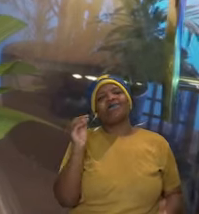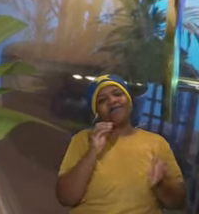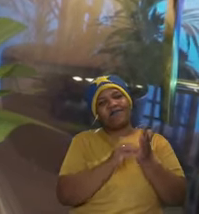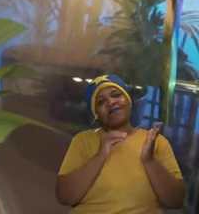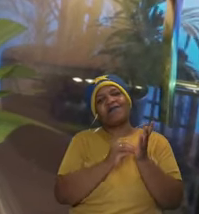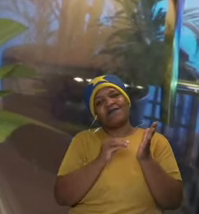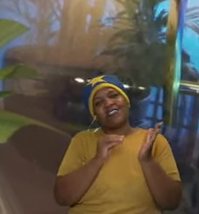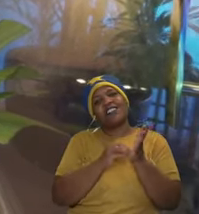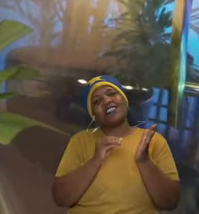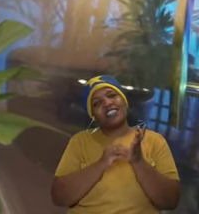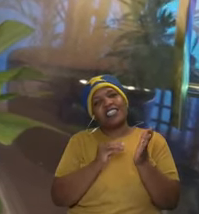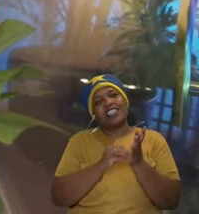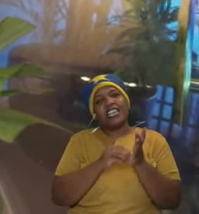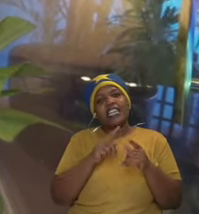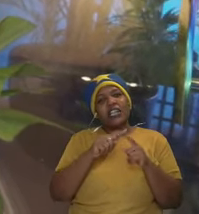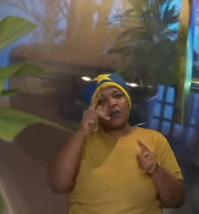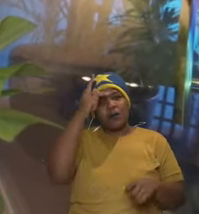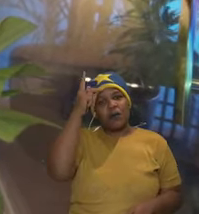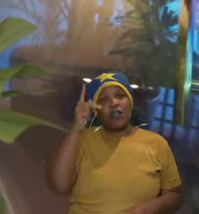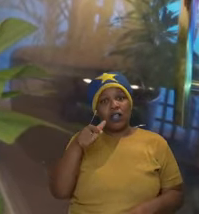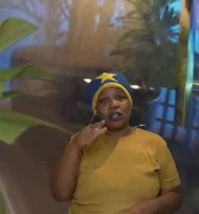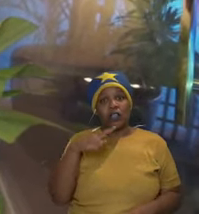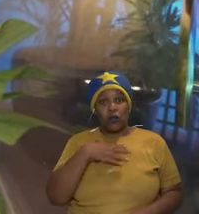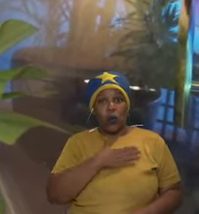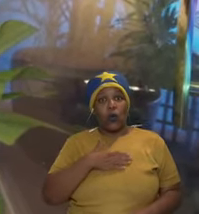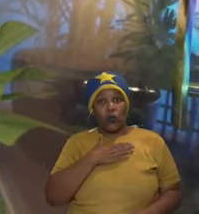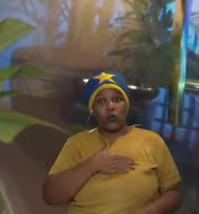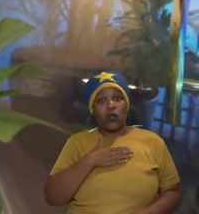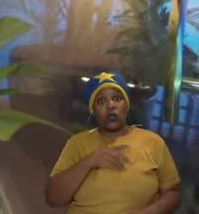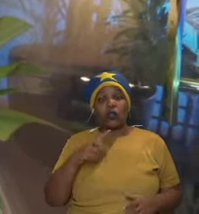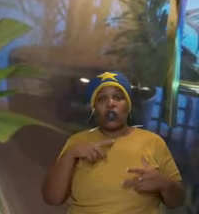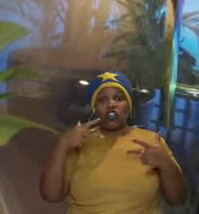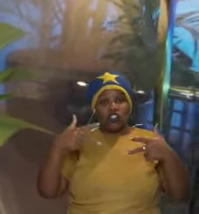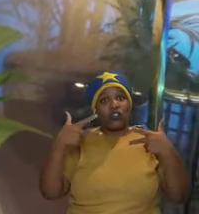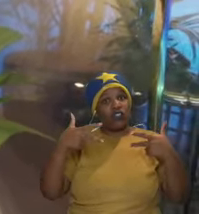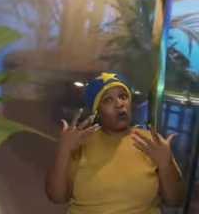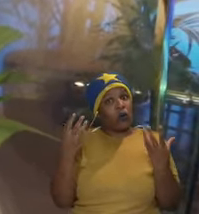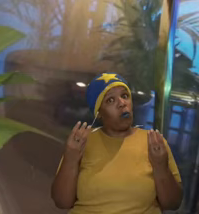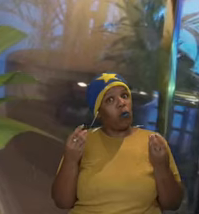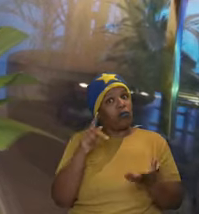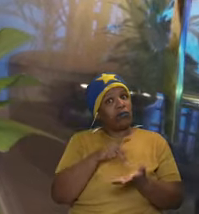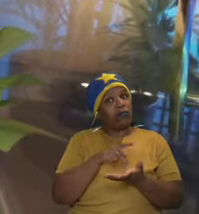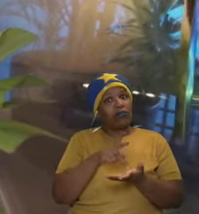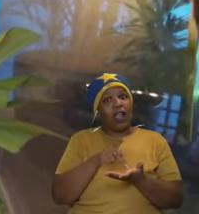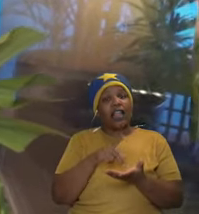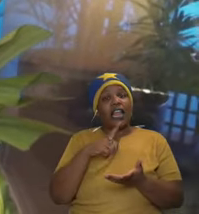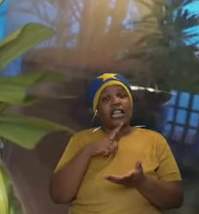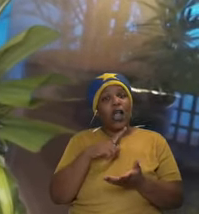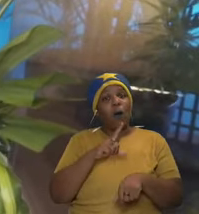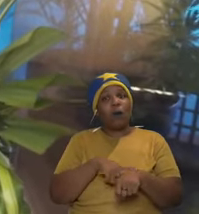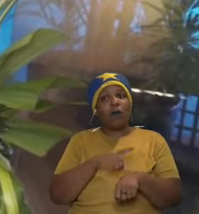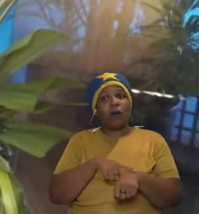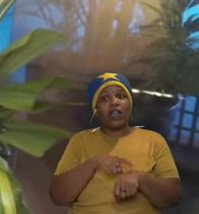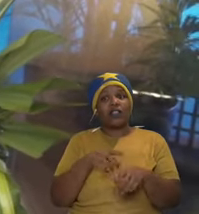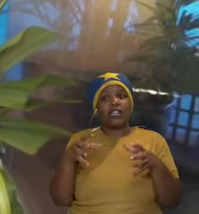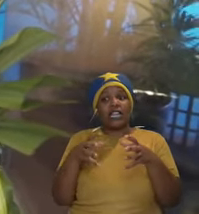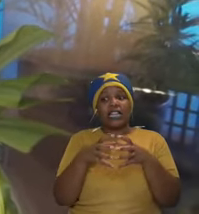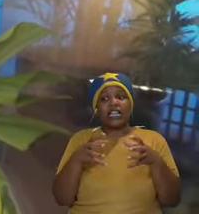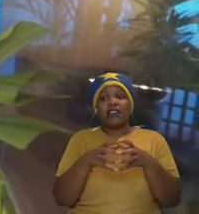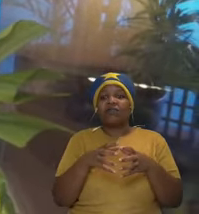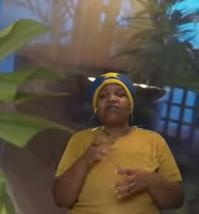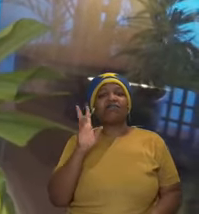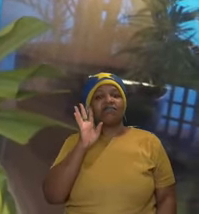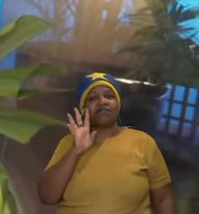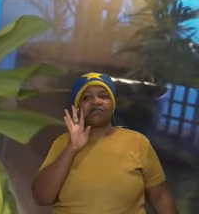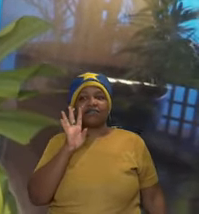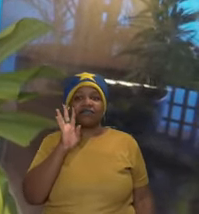irmão. Isso aí, rapaziada, espero que vocês estejam curtindo pra caramba. Eu tô me divertindo muito, tá? Compartilhando com vocês esse momento da tribo. E é isso aí, meu